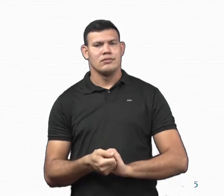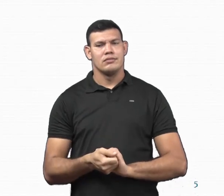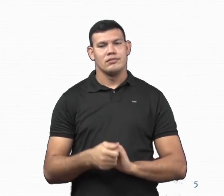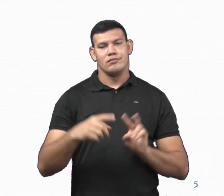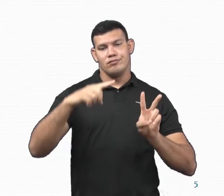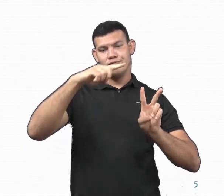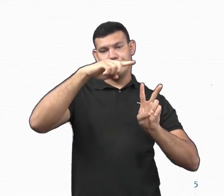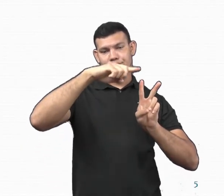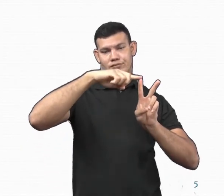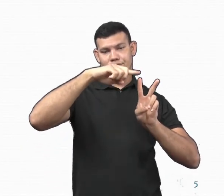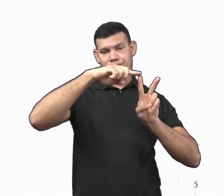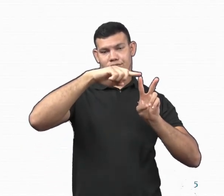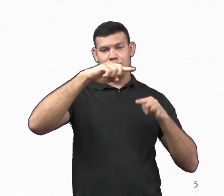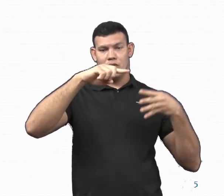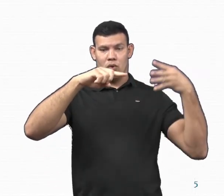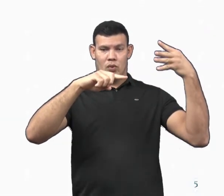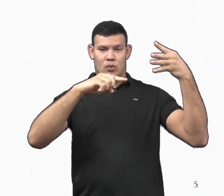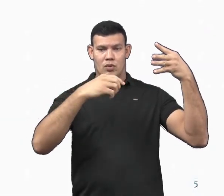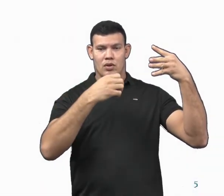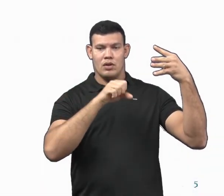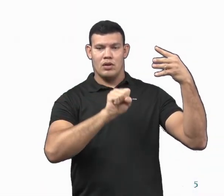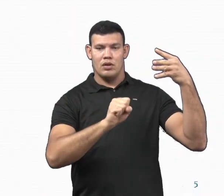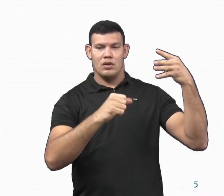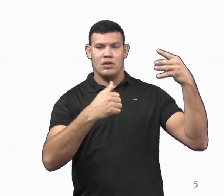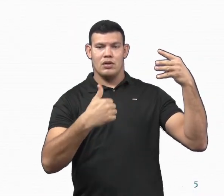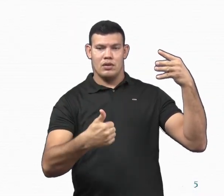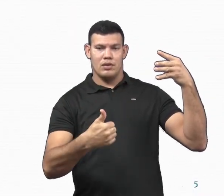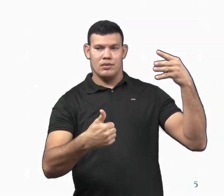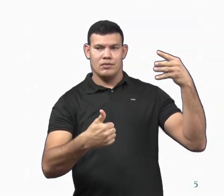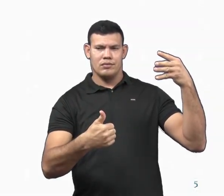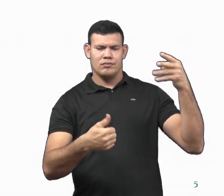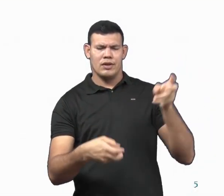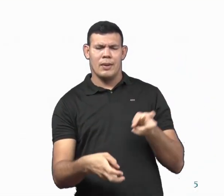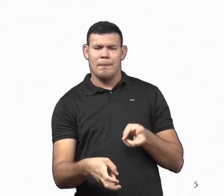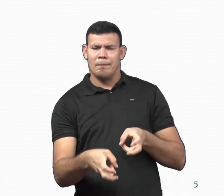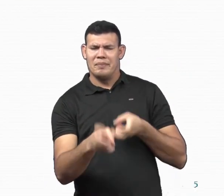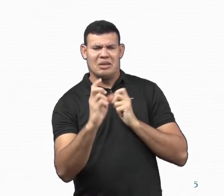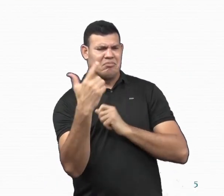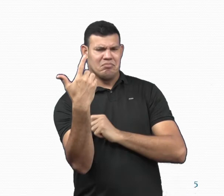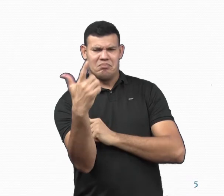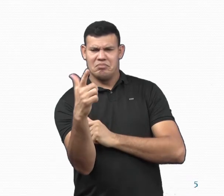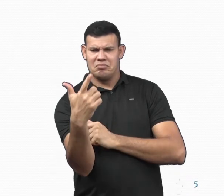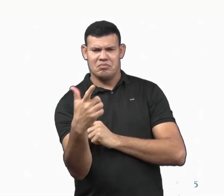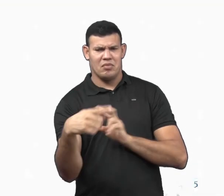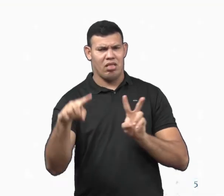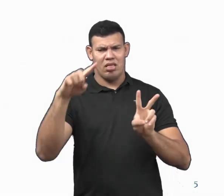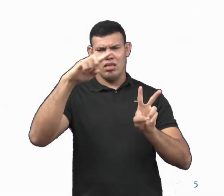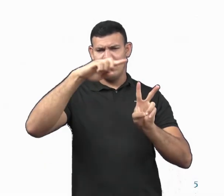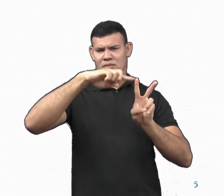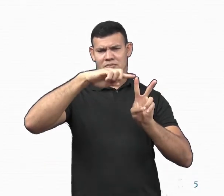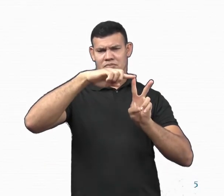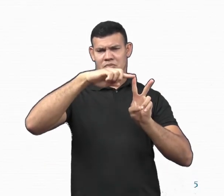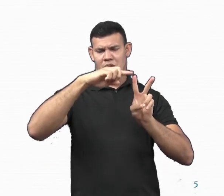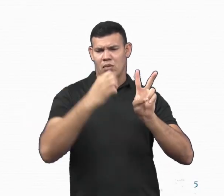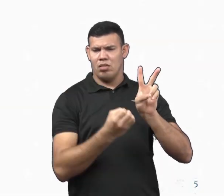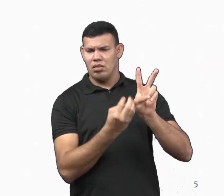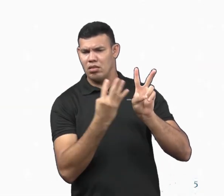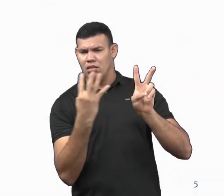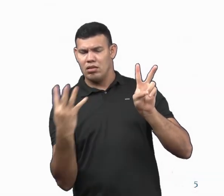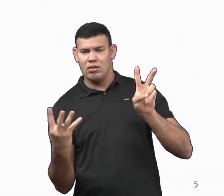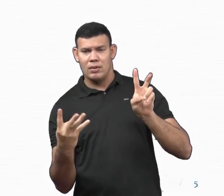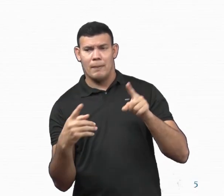menos 81 na raiz de quarta. Percebam que também não existe no conjunto dos números